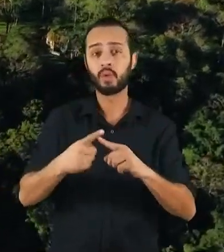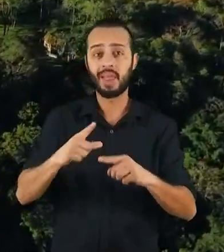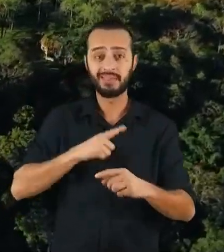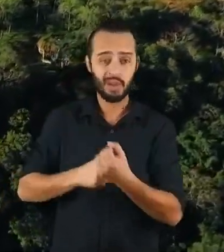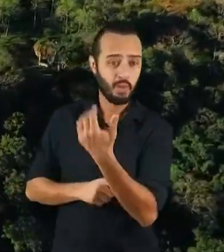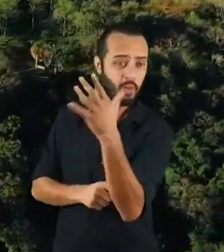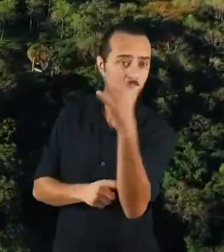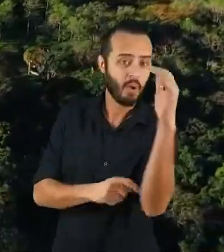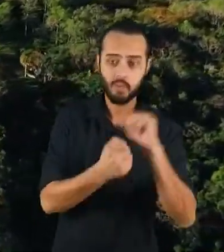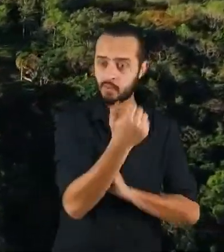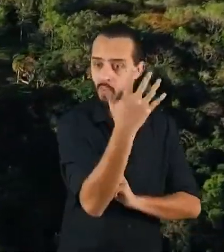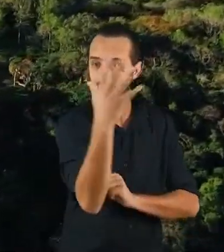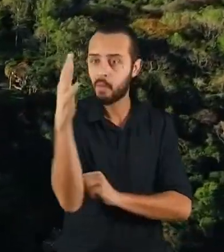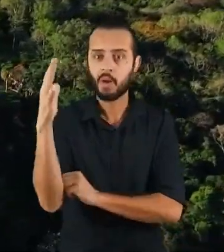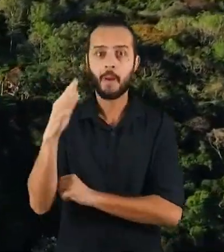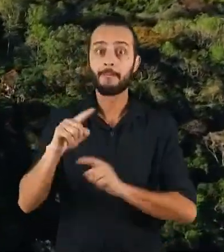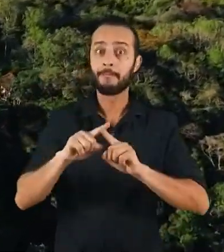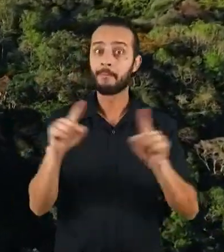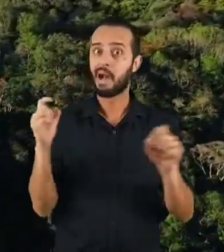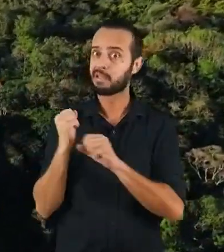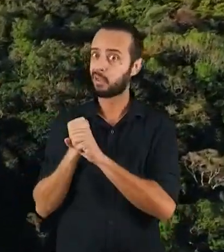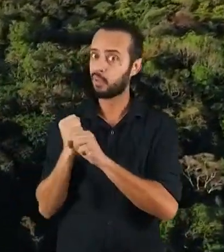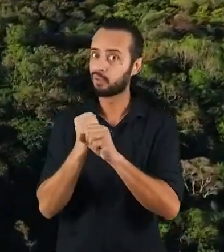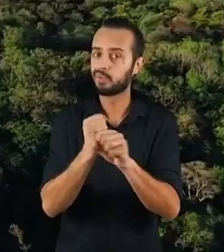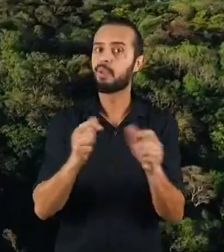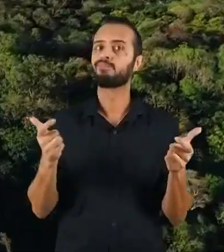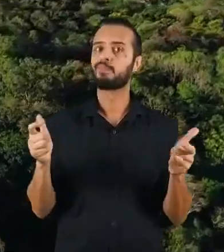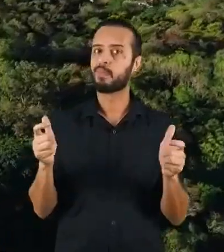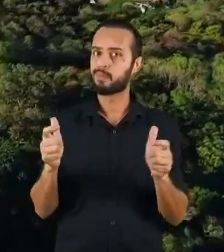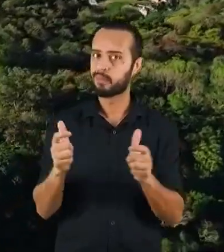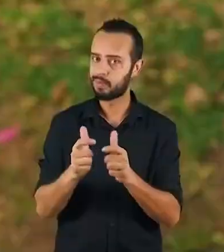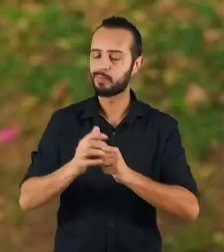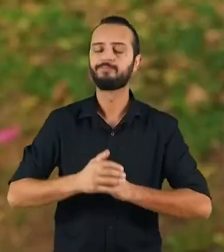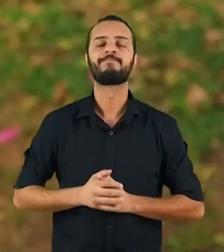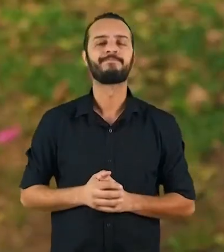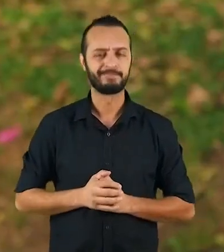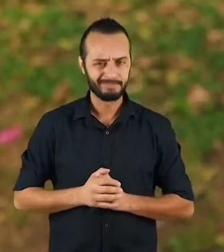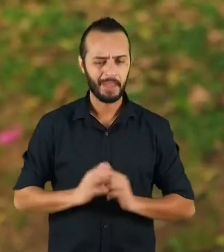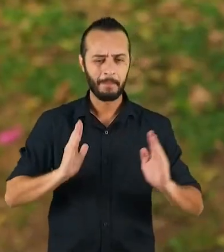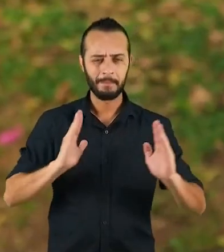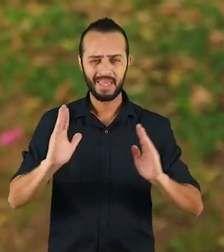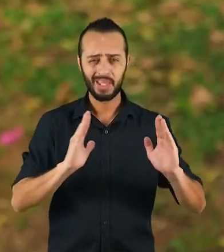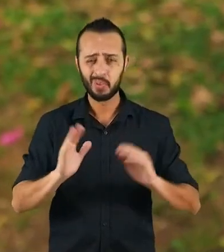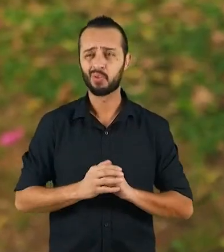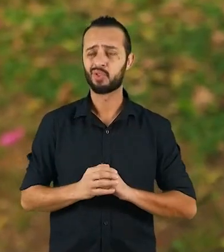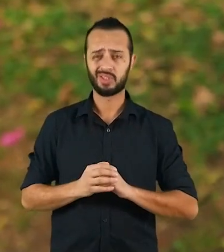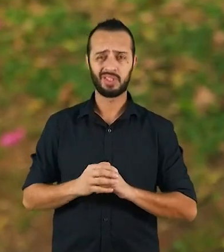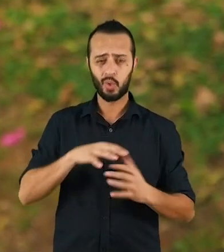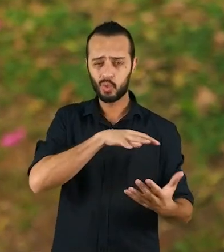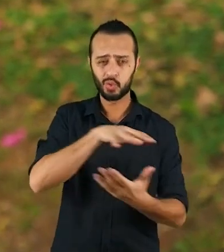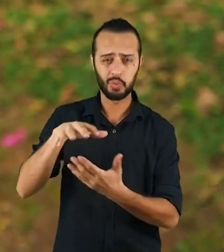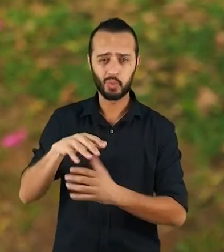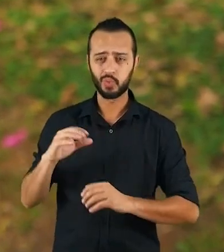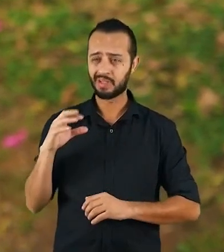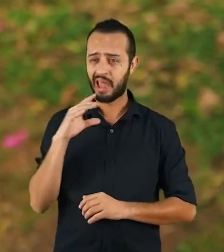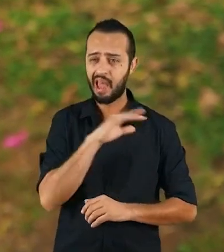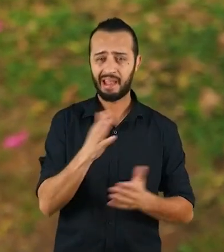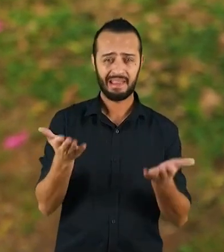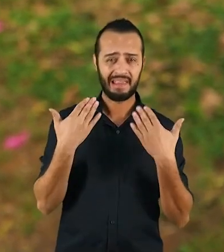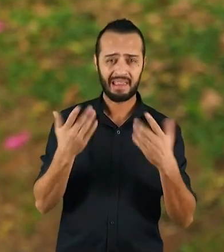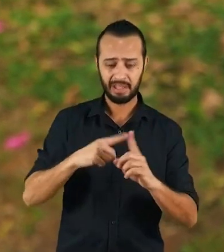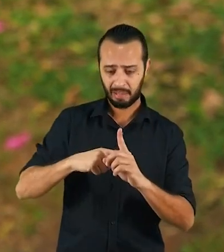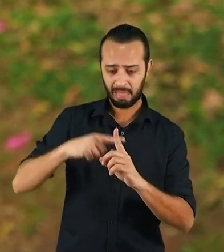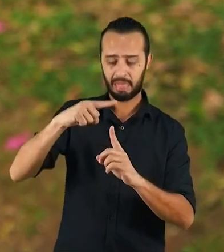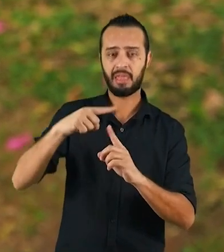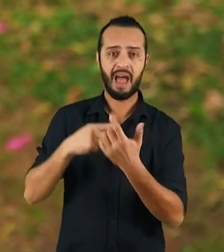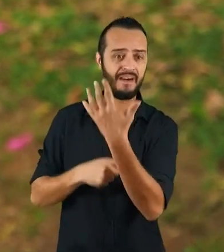ter um cinturão verde, mas ele encolheu muito ao longo dos anos. Em tempos de aquecimento global, as florestas são um